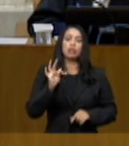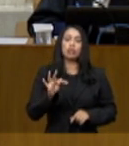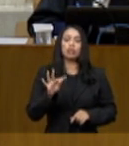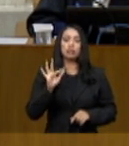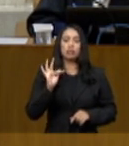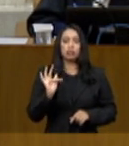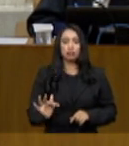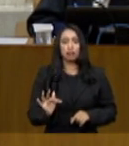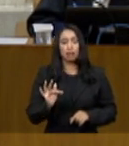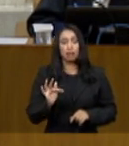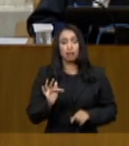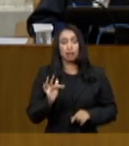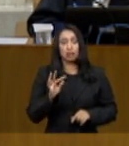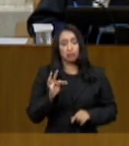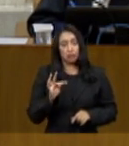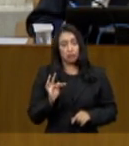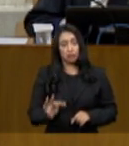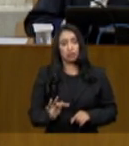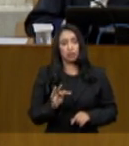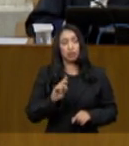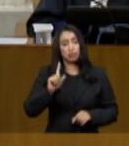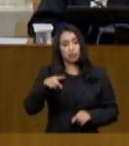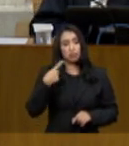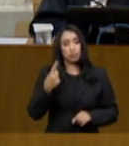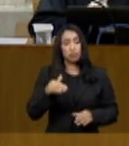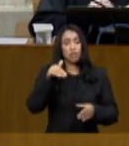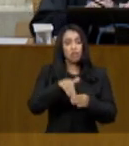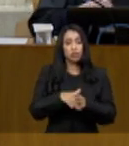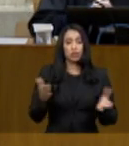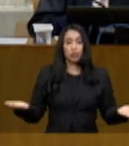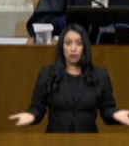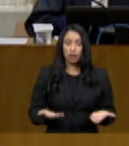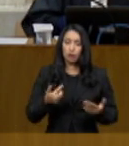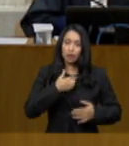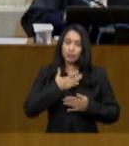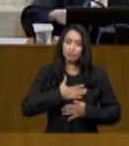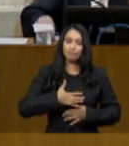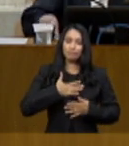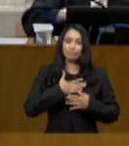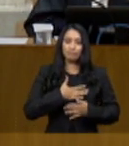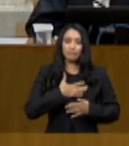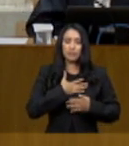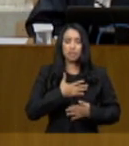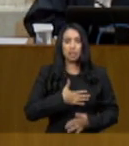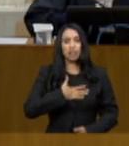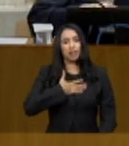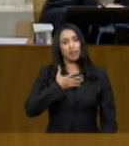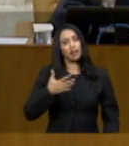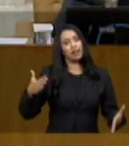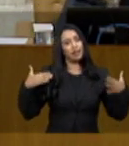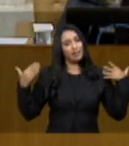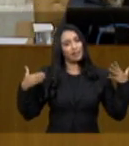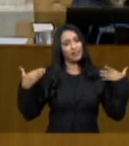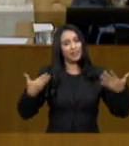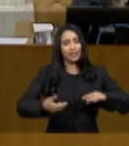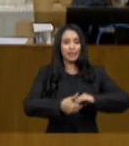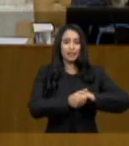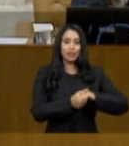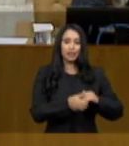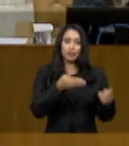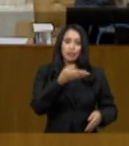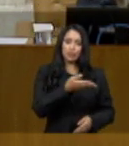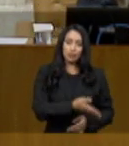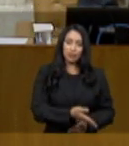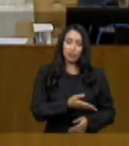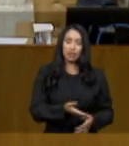vice-procurador-geral eleitoral depois sendo o vice-procurador-geral eleitoral agora tem uma honra e alegria de sal da lu